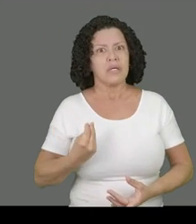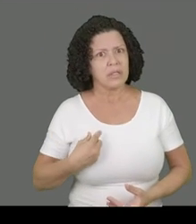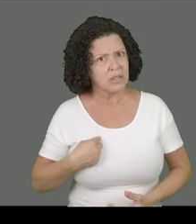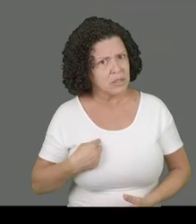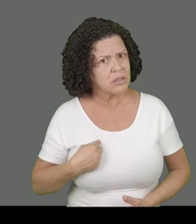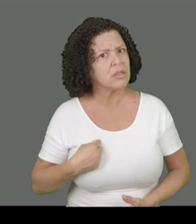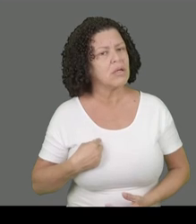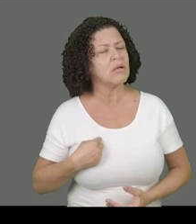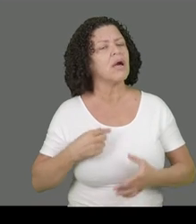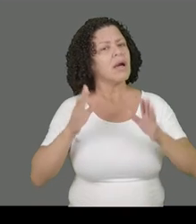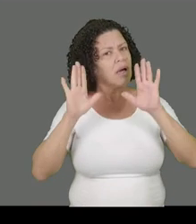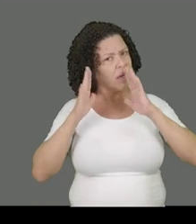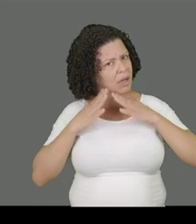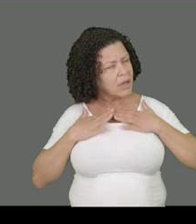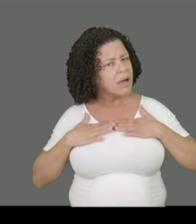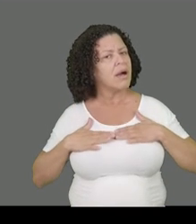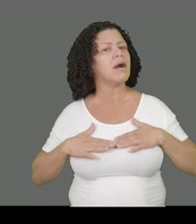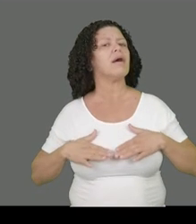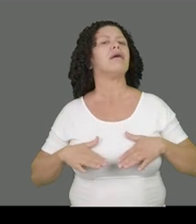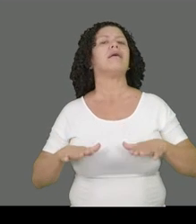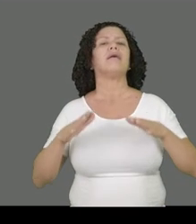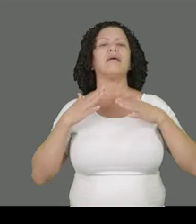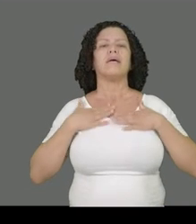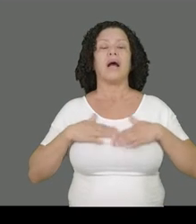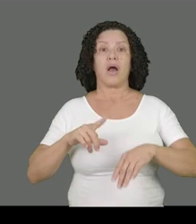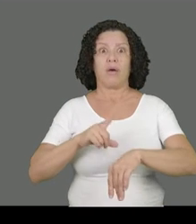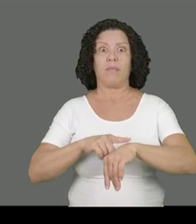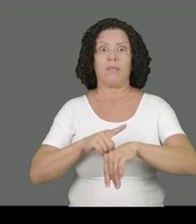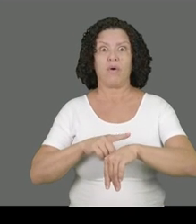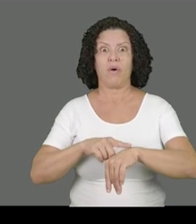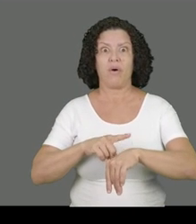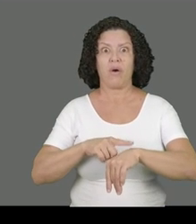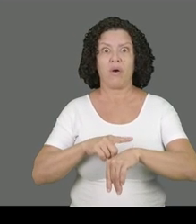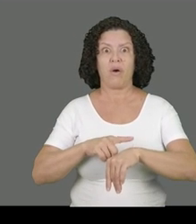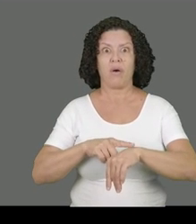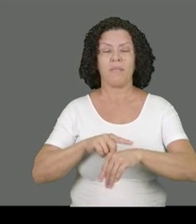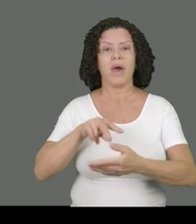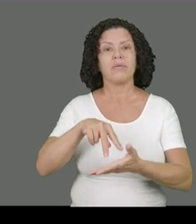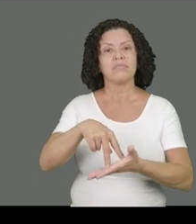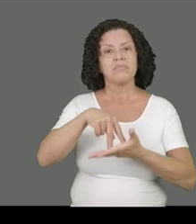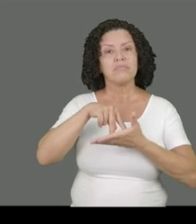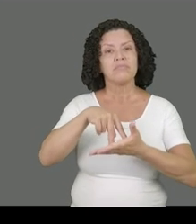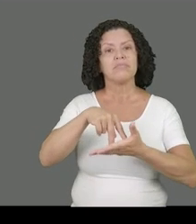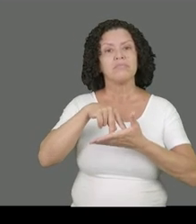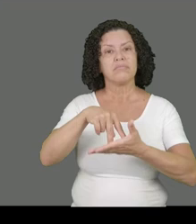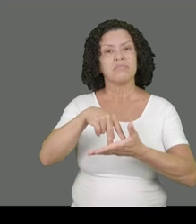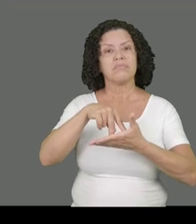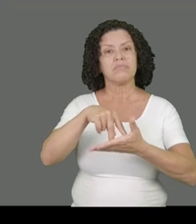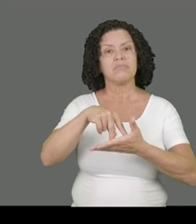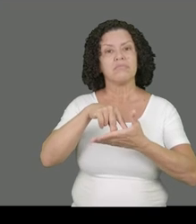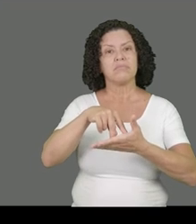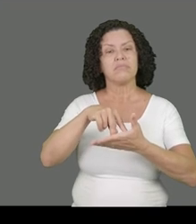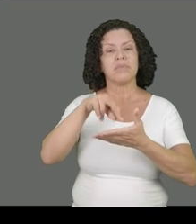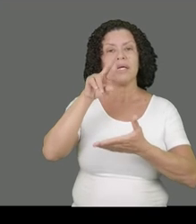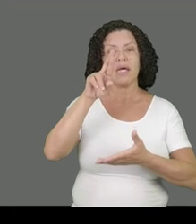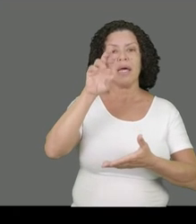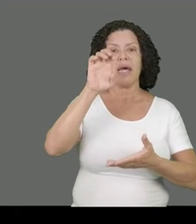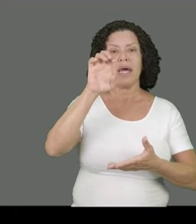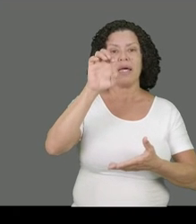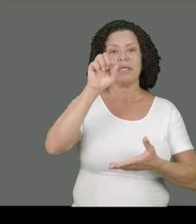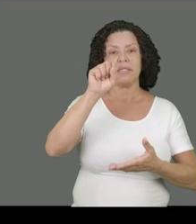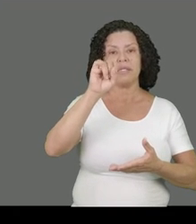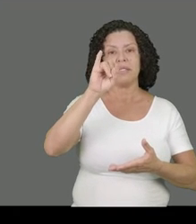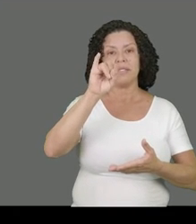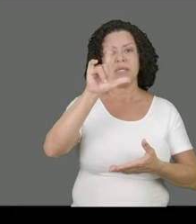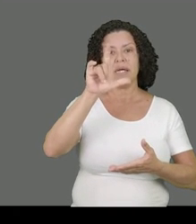que somos. É momento para termos calma, é momento para termos resiliência, que é a resiliência,